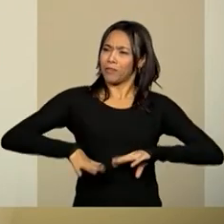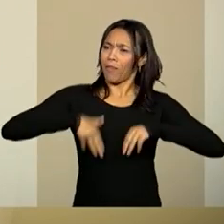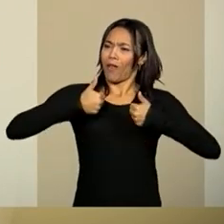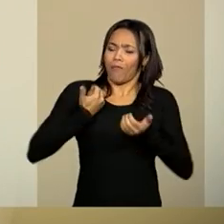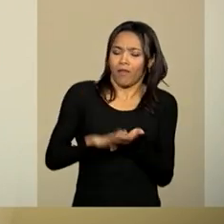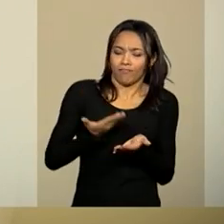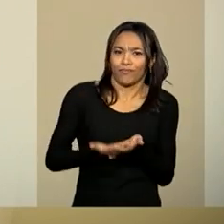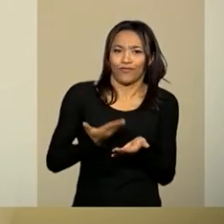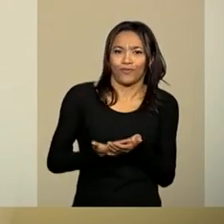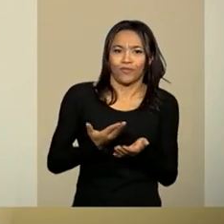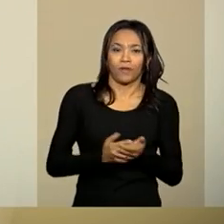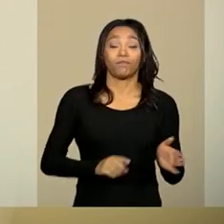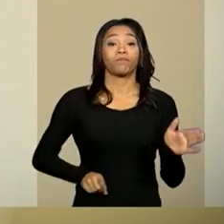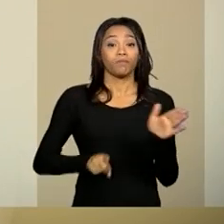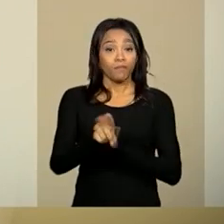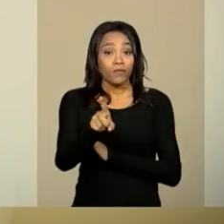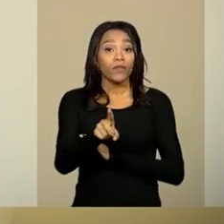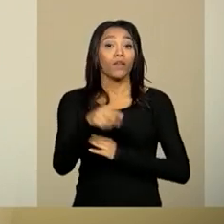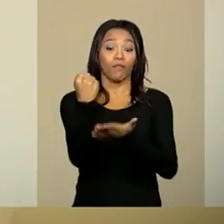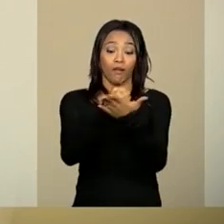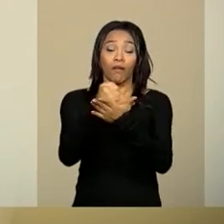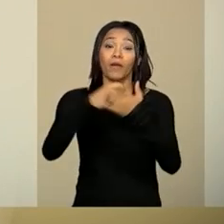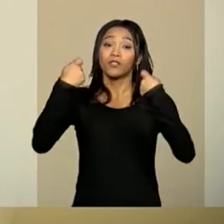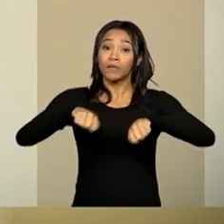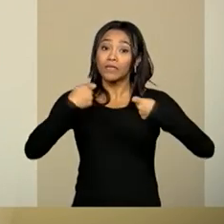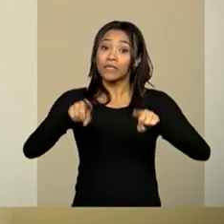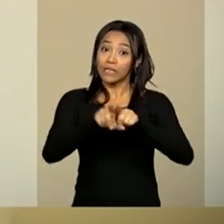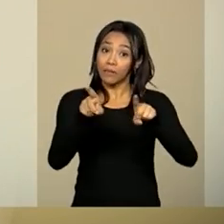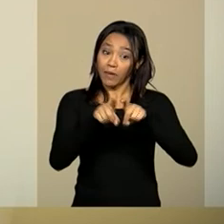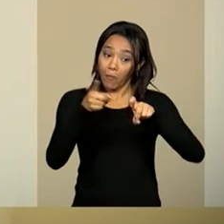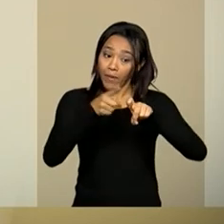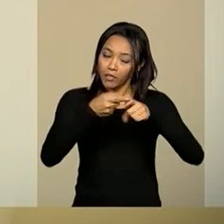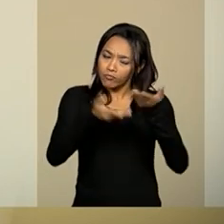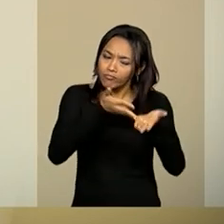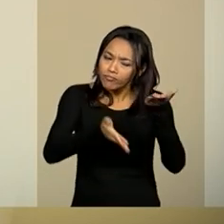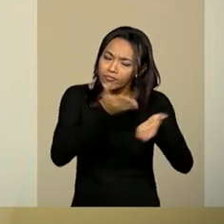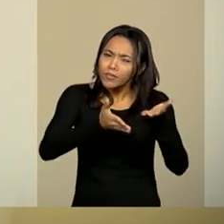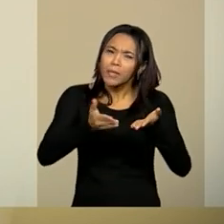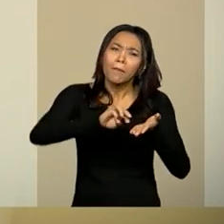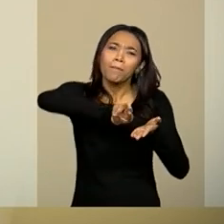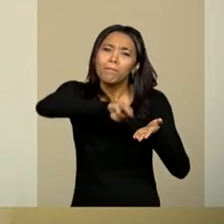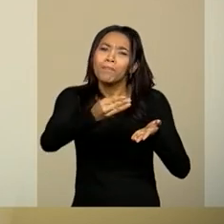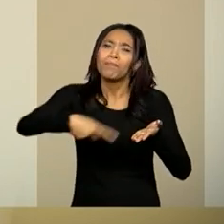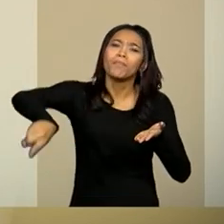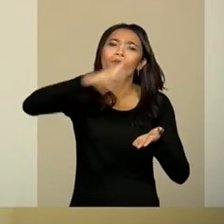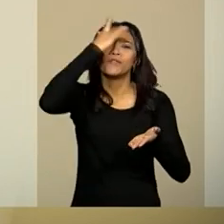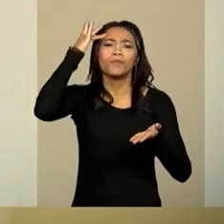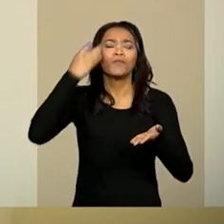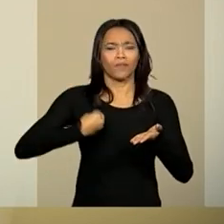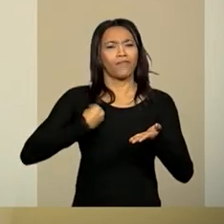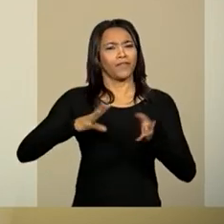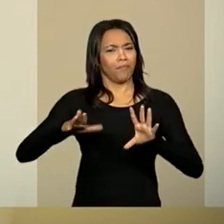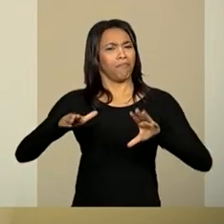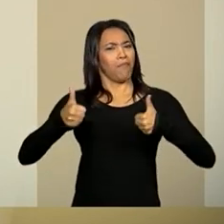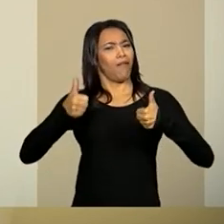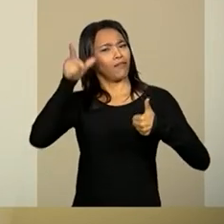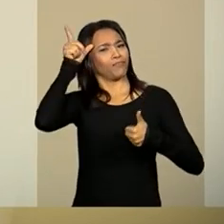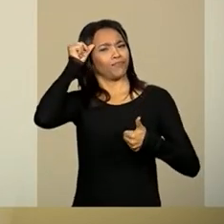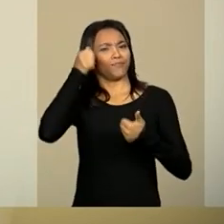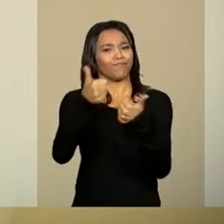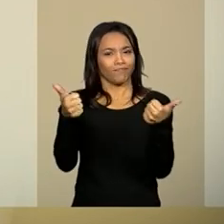para estudar com os remédios de que precisam e acompanhamento médico há milhões de brasileiros mas com